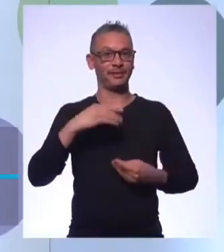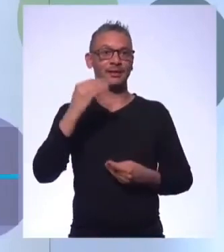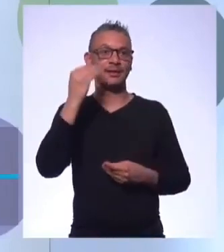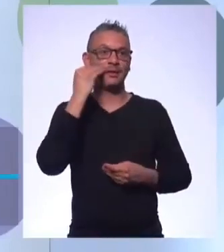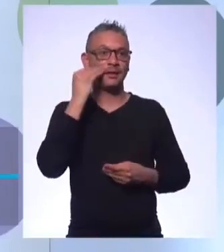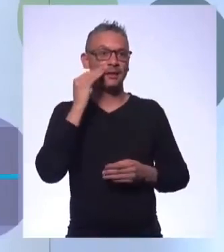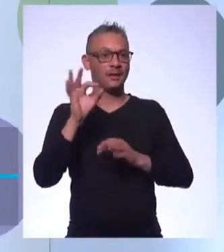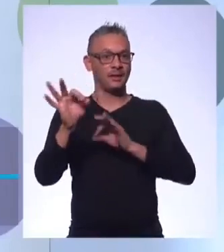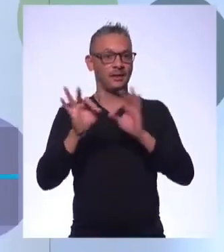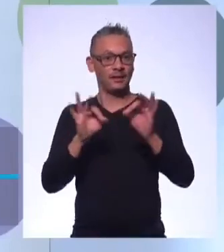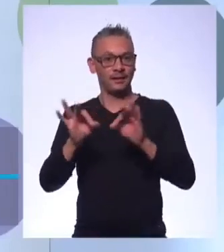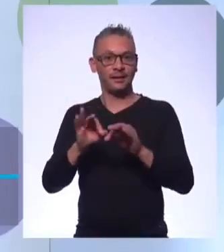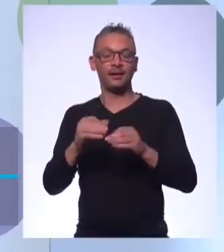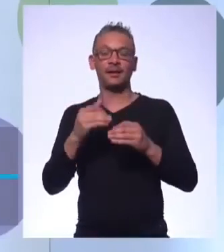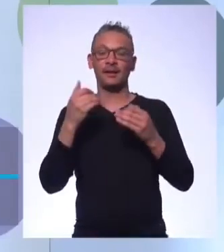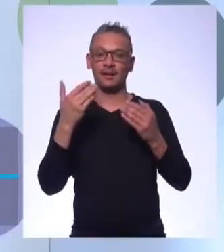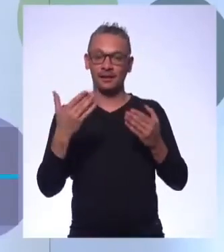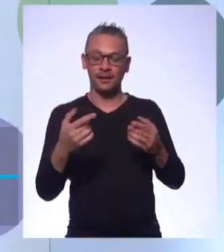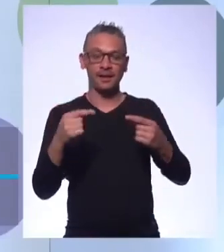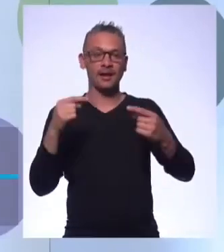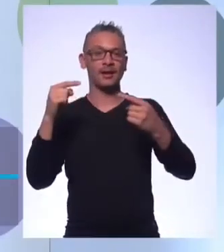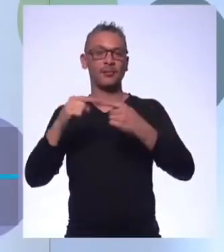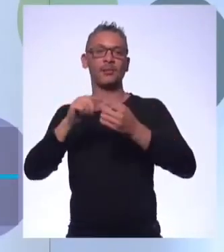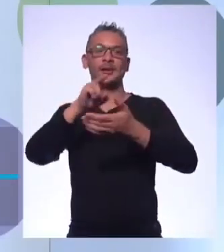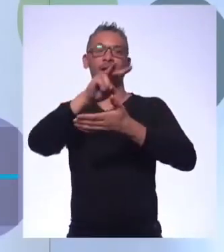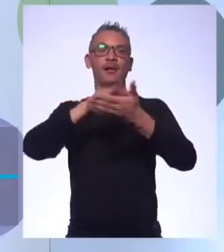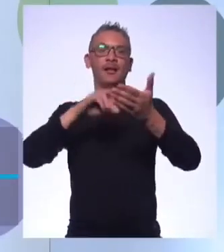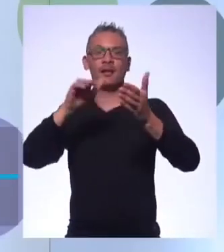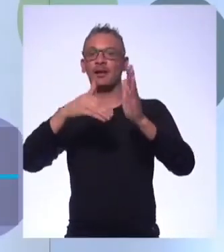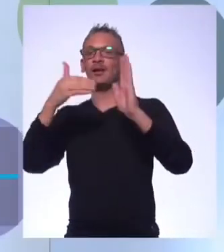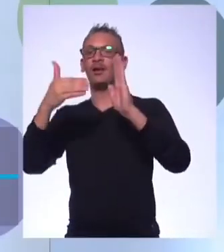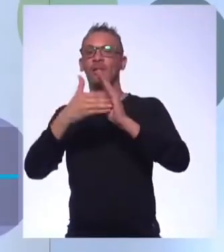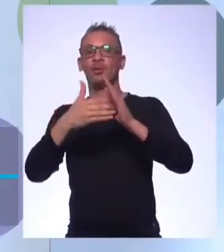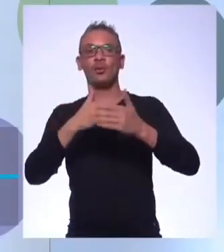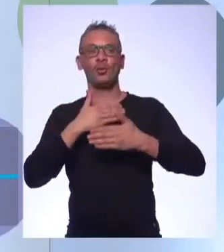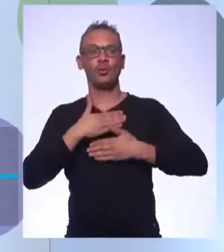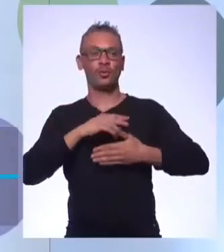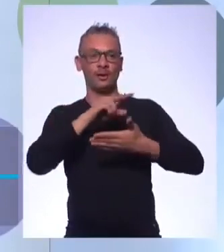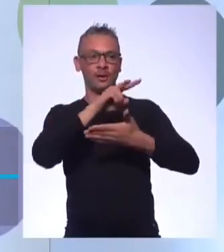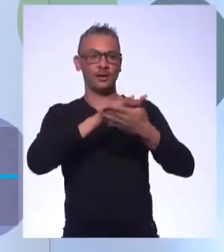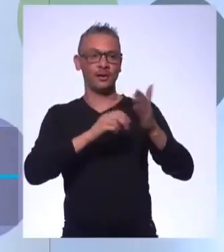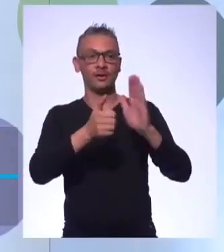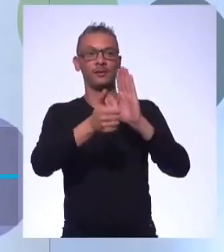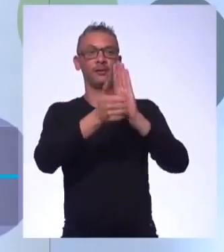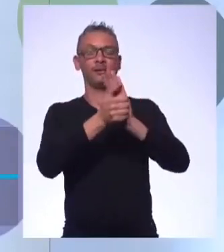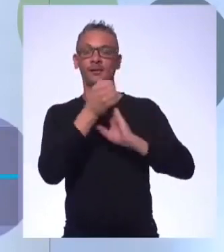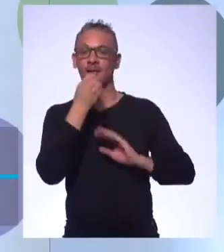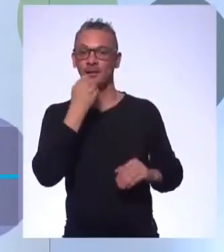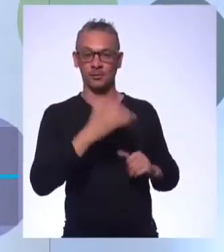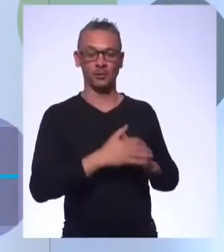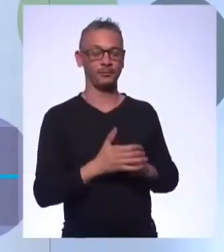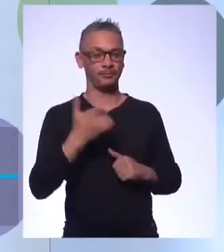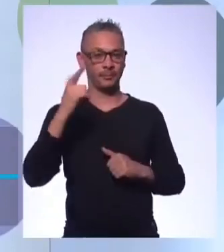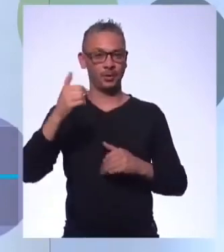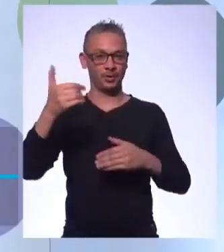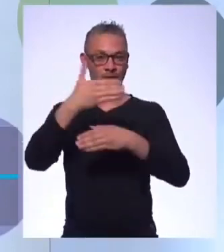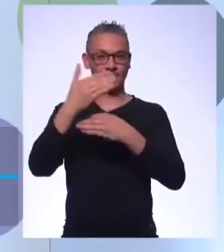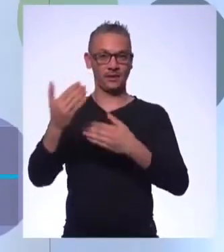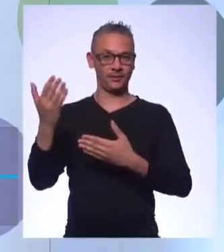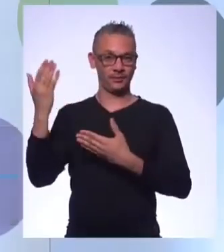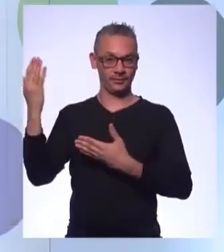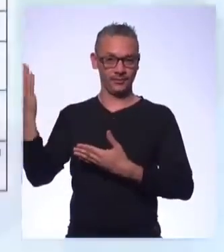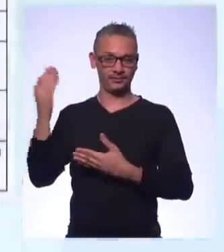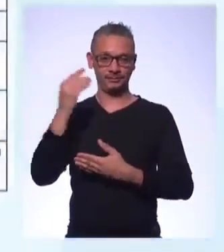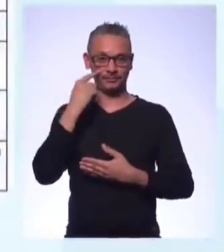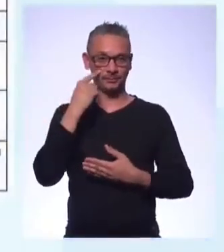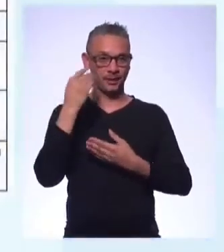eu vou tentar, assim, ler tudo que vocês me mandaram com carinho e me cercar de positividade. Passa o próximo slide, para vocês verem como é